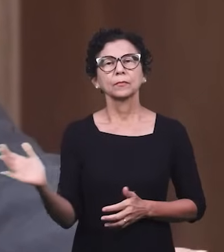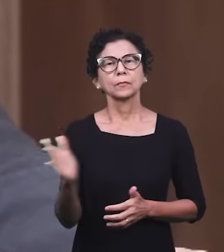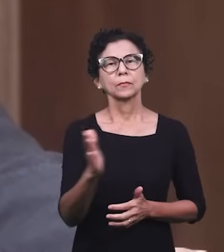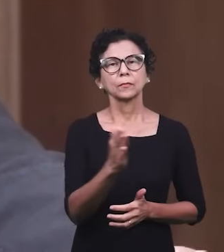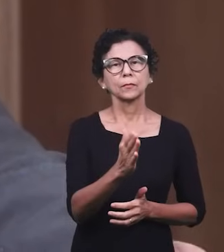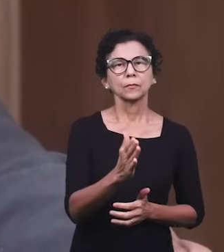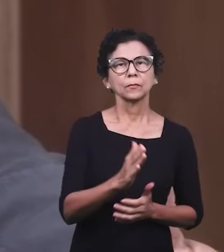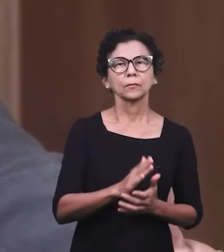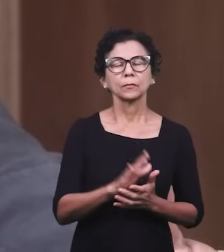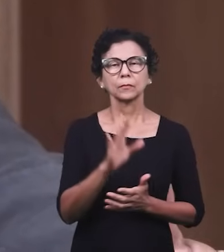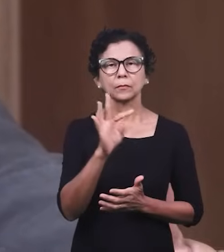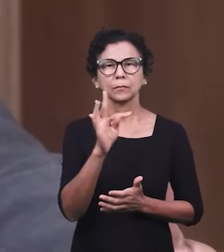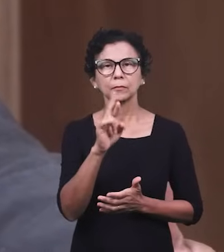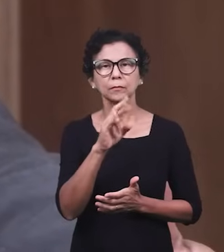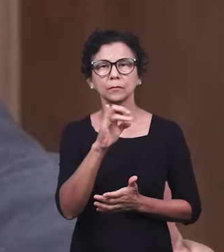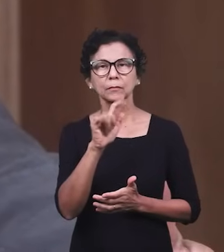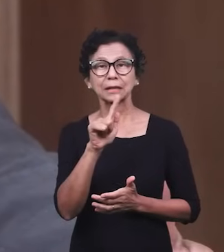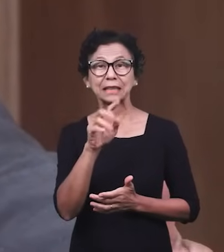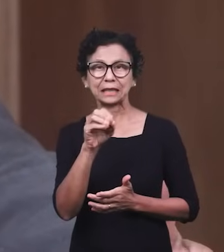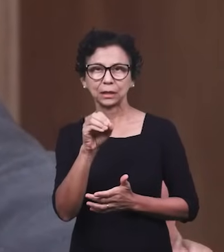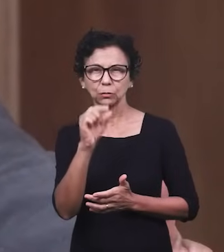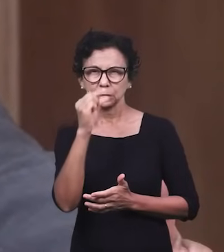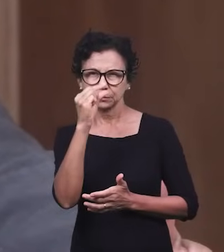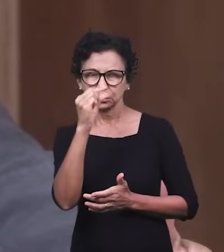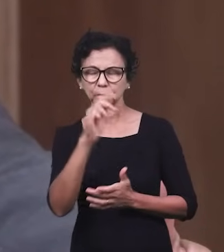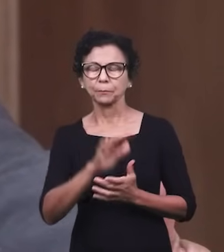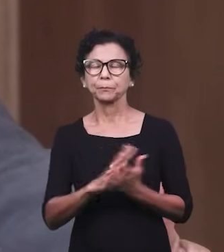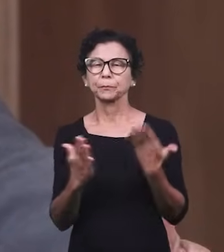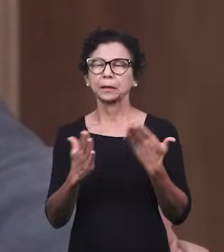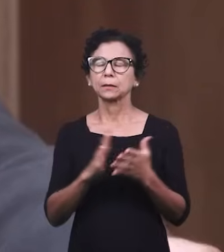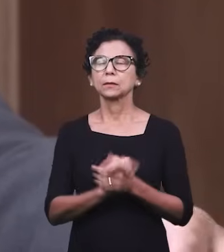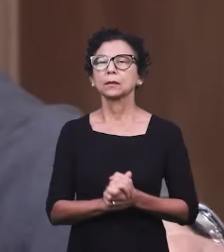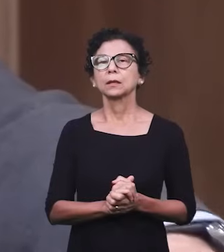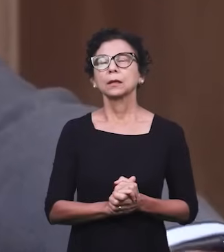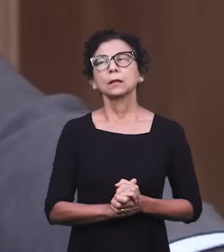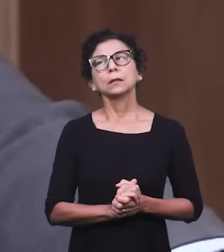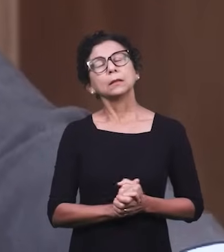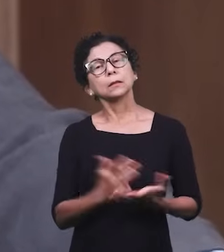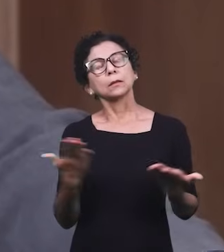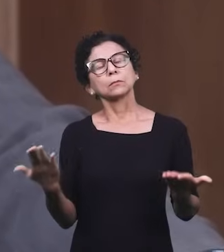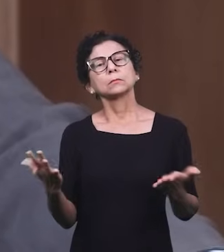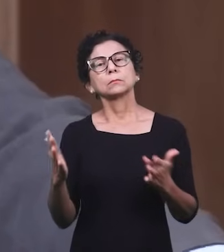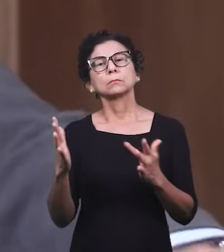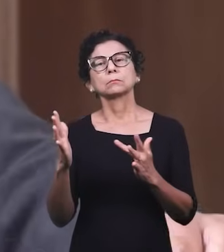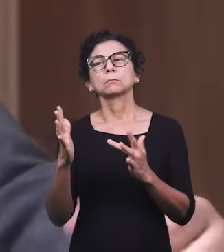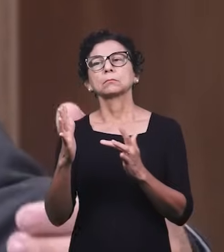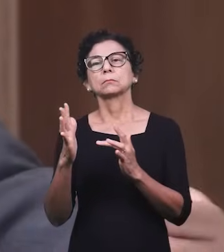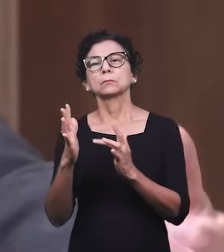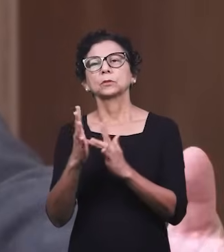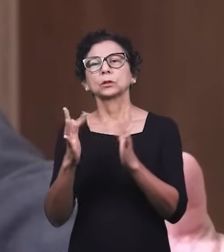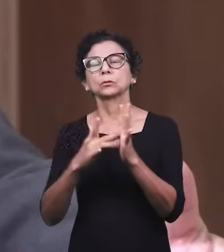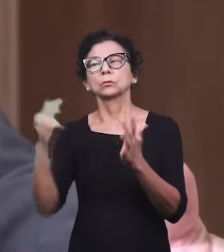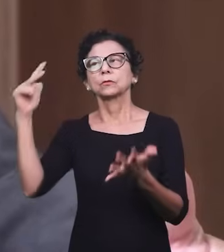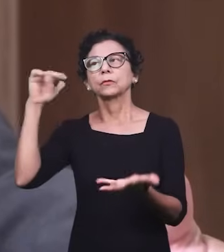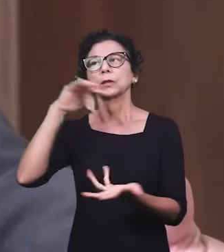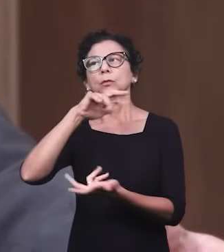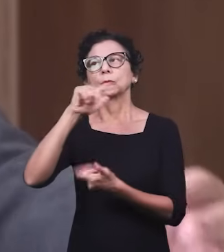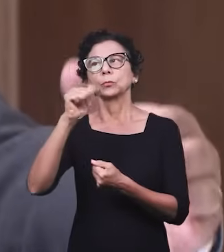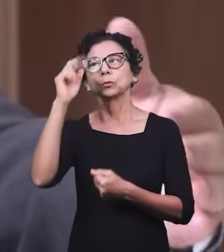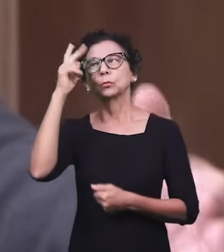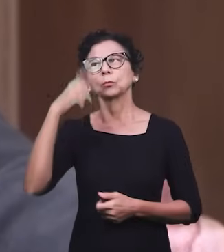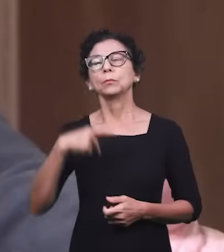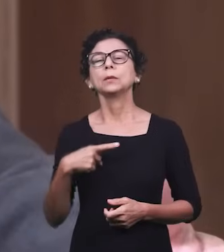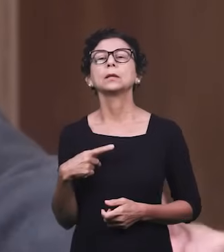vidas nós não teríamos acesso à eternidade mas quando ele morre por nós quando ele se entrega se dá sua vida